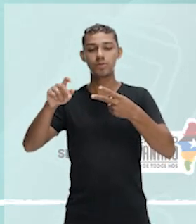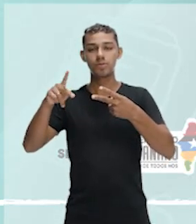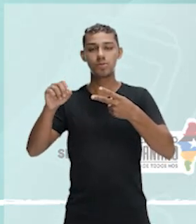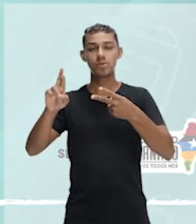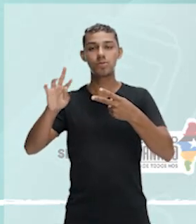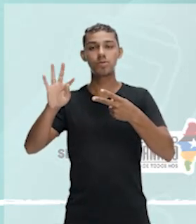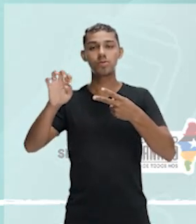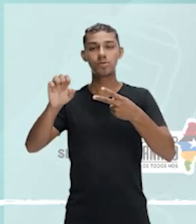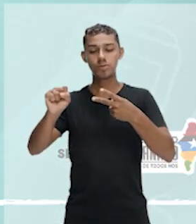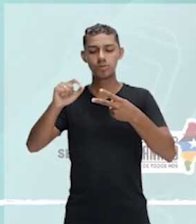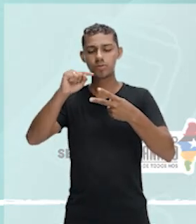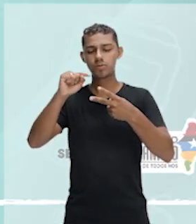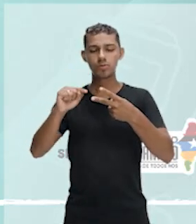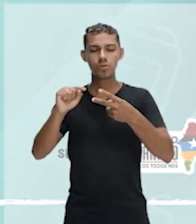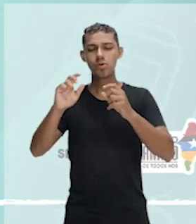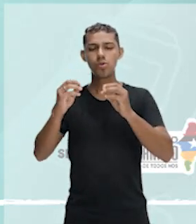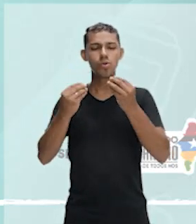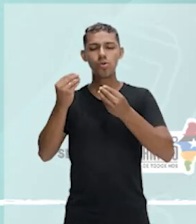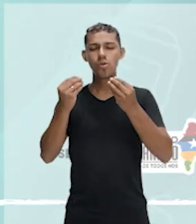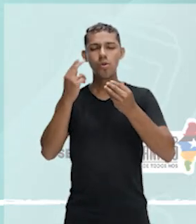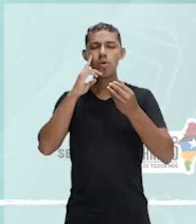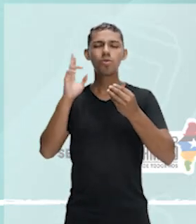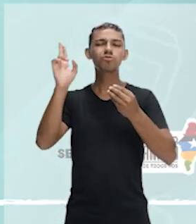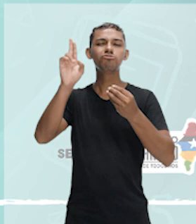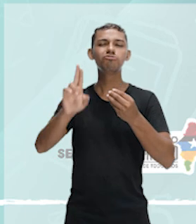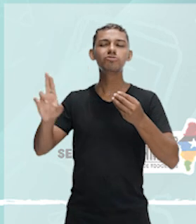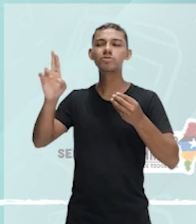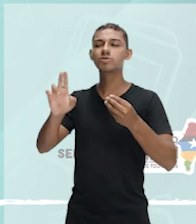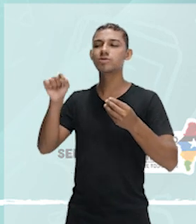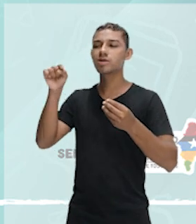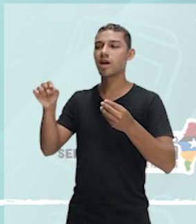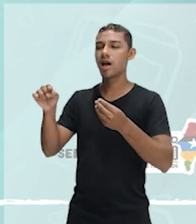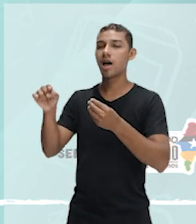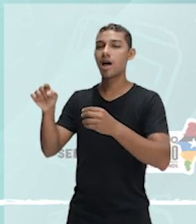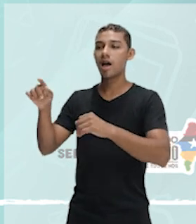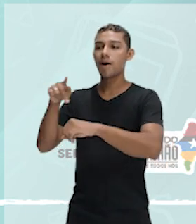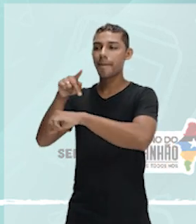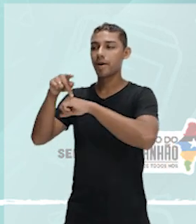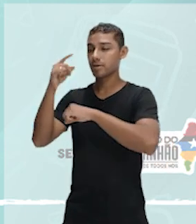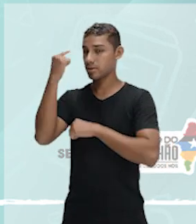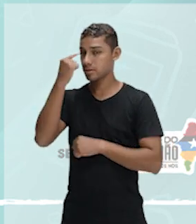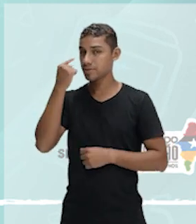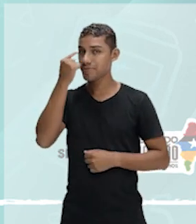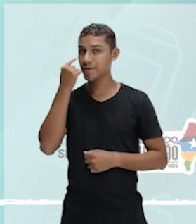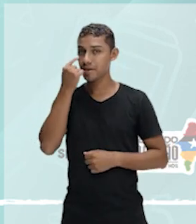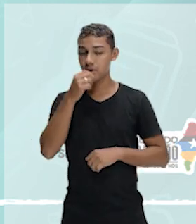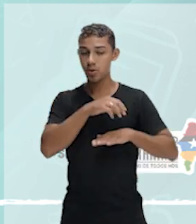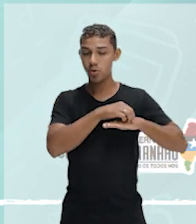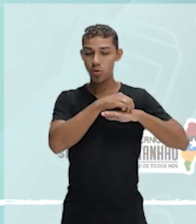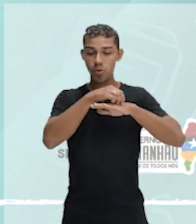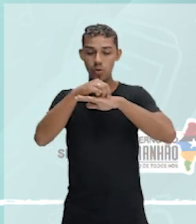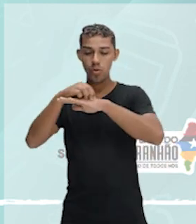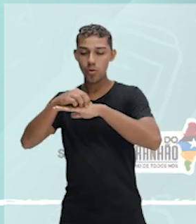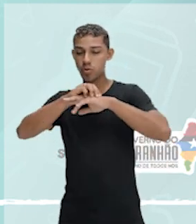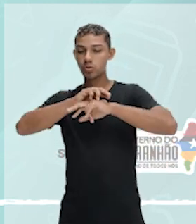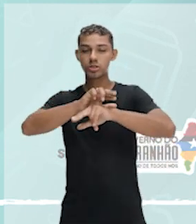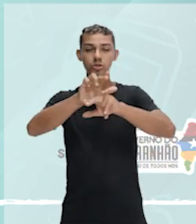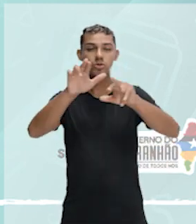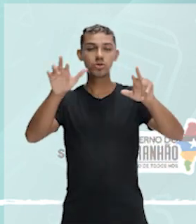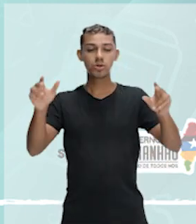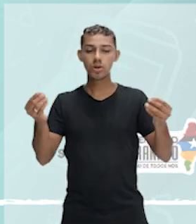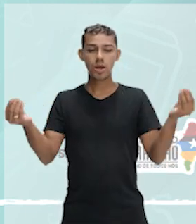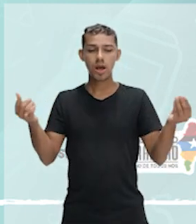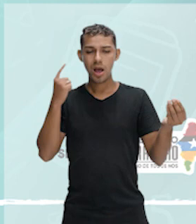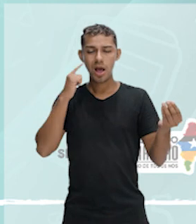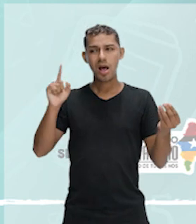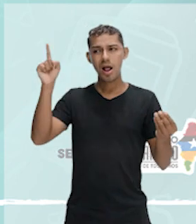funciona, quais são esses transportes públicos mais usados na Espanha, uma matéria que saiu sobre os jovens na Espanha quererem menos carros